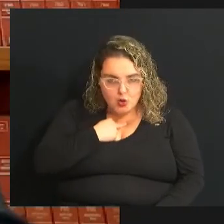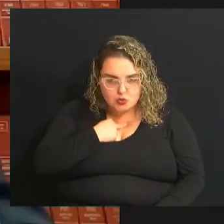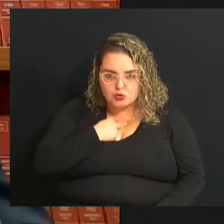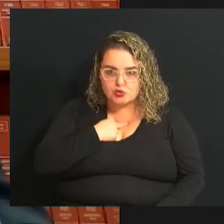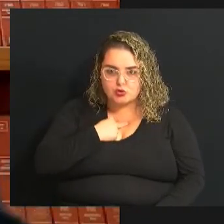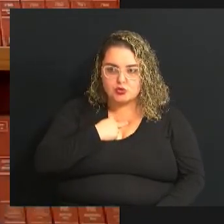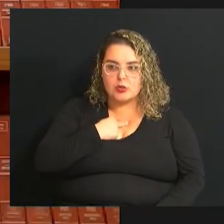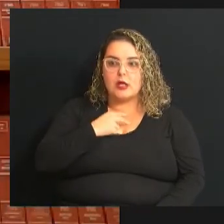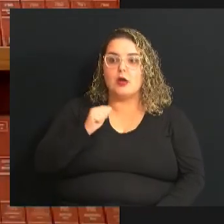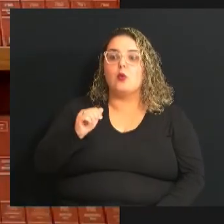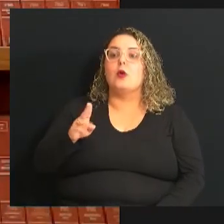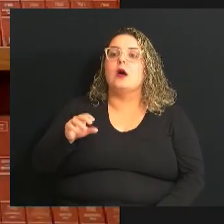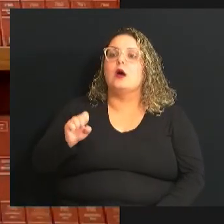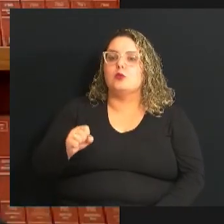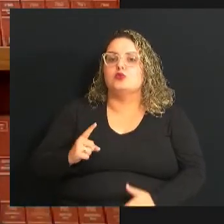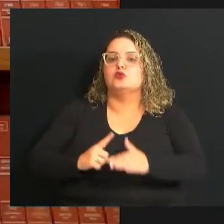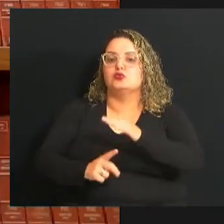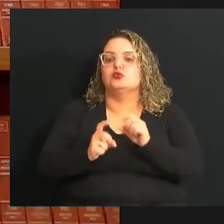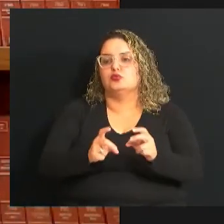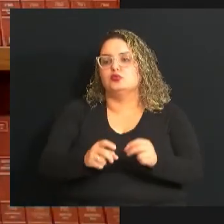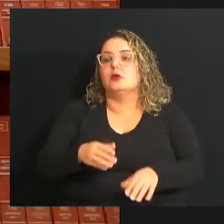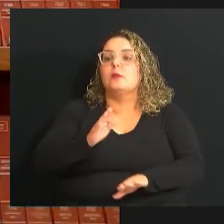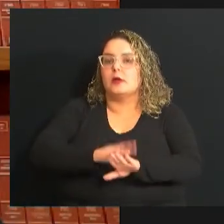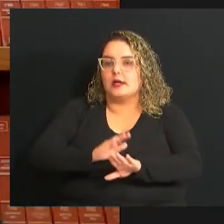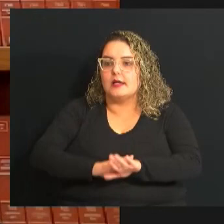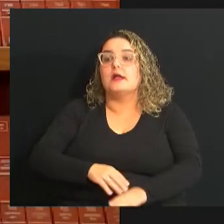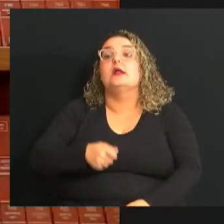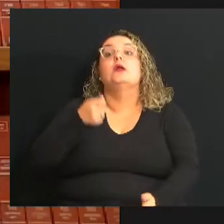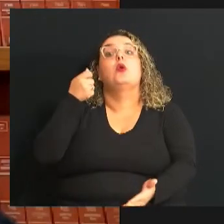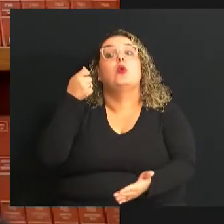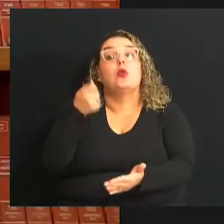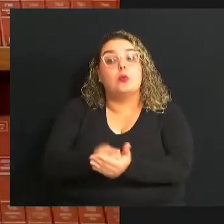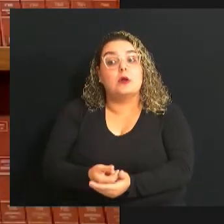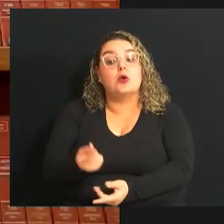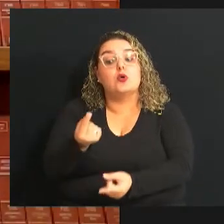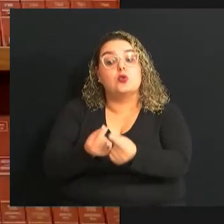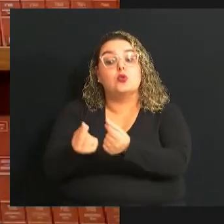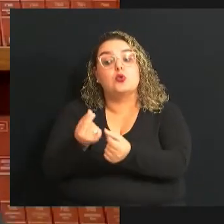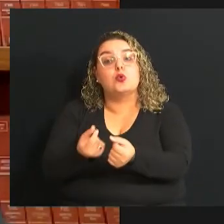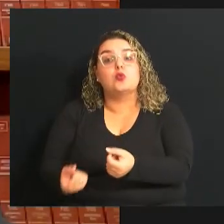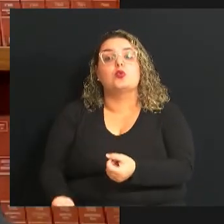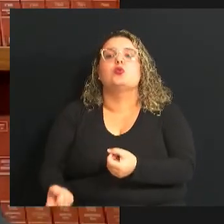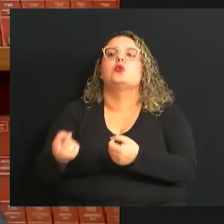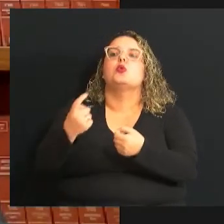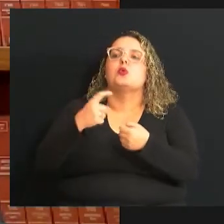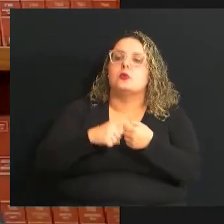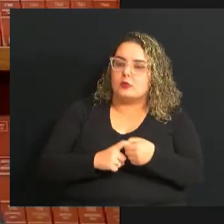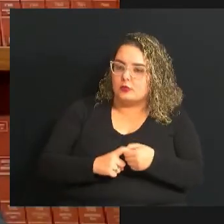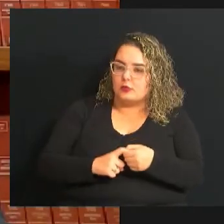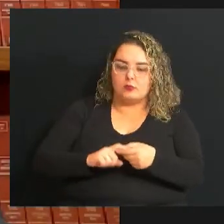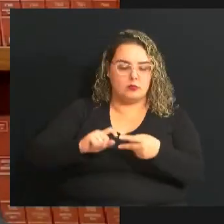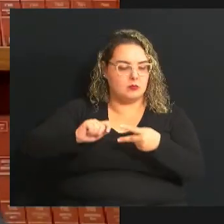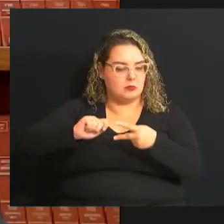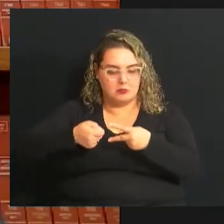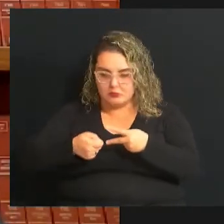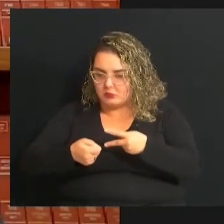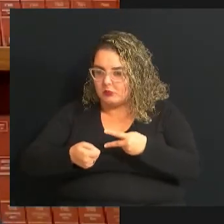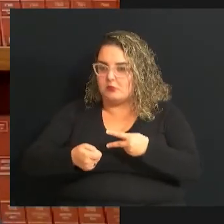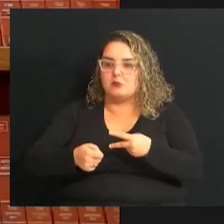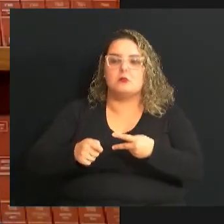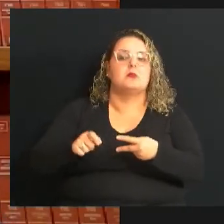até um estudo do porquê que aconteceu esse fenômeno, né? Teoricamente, é só às sextas-feiras, né?